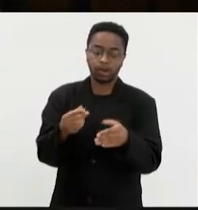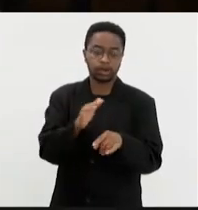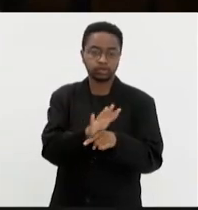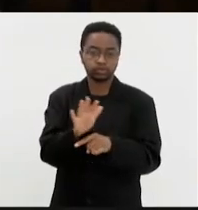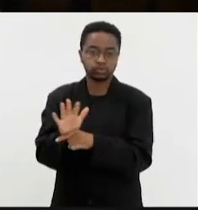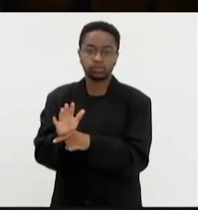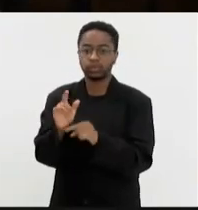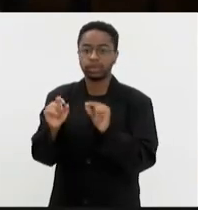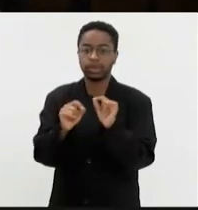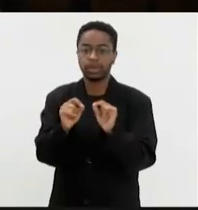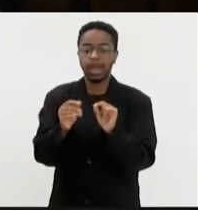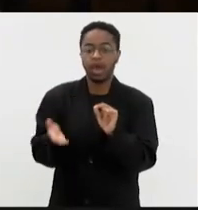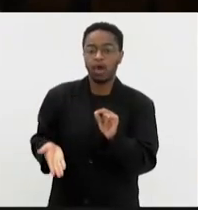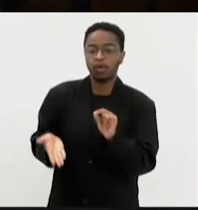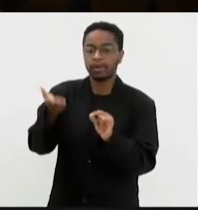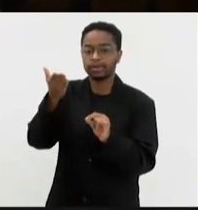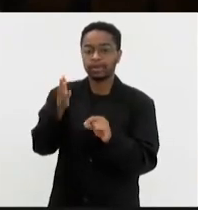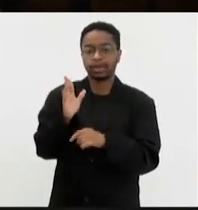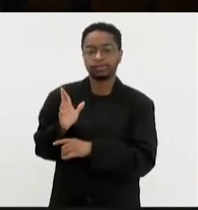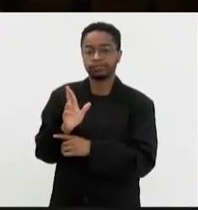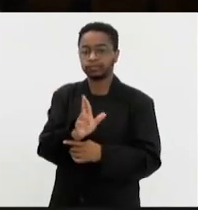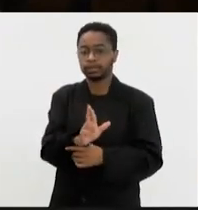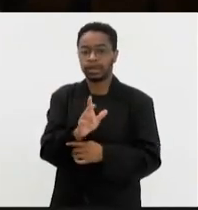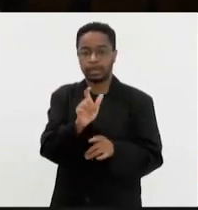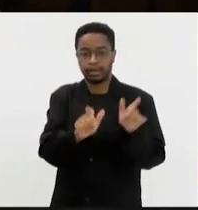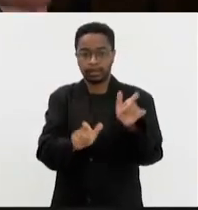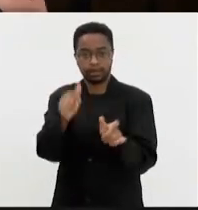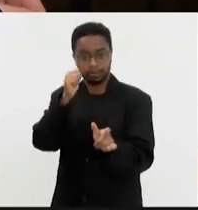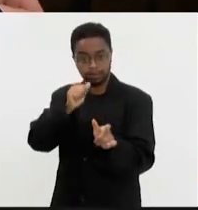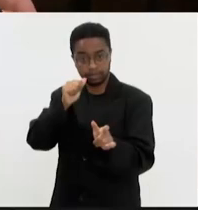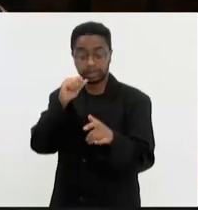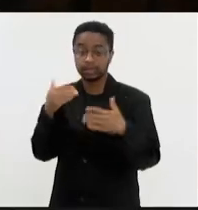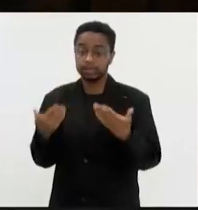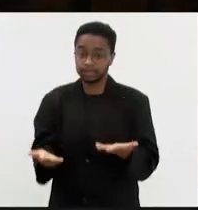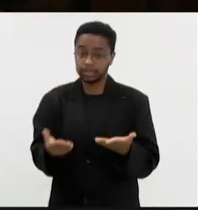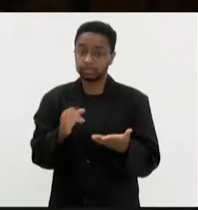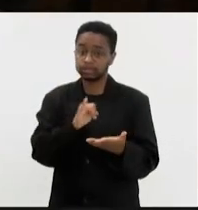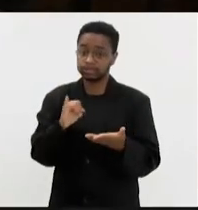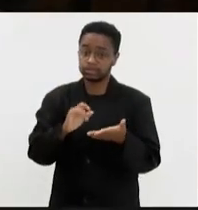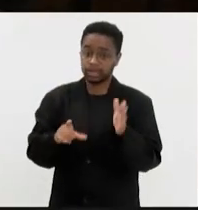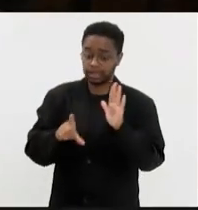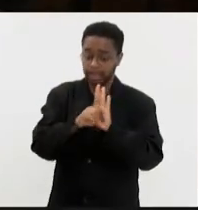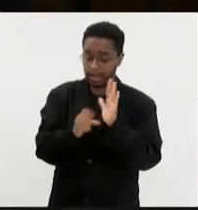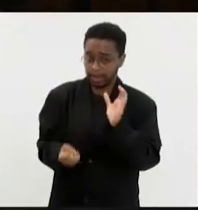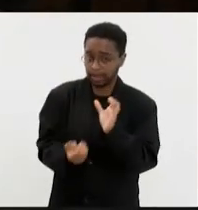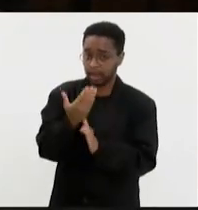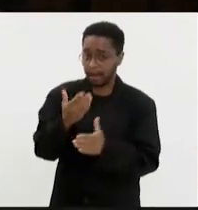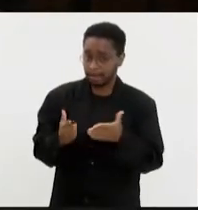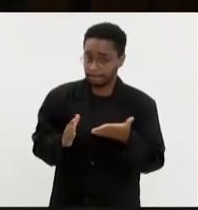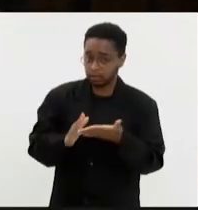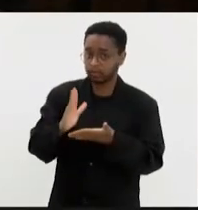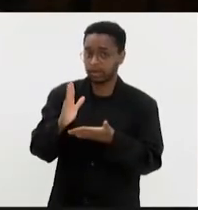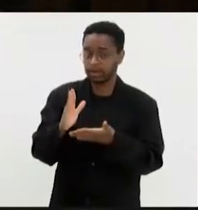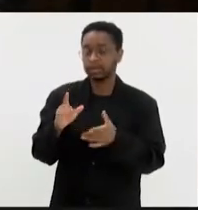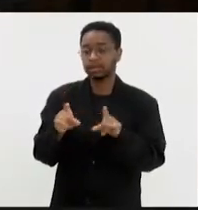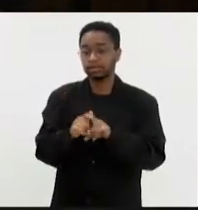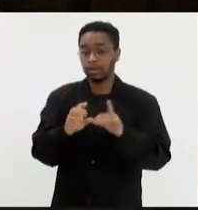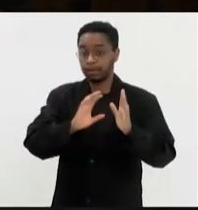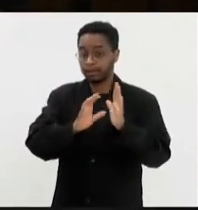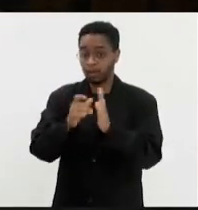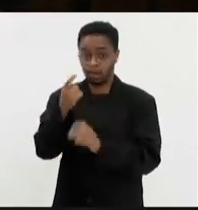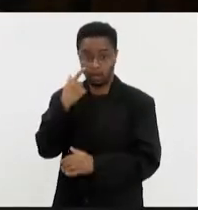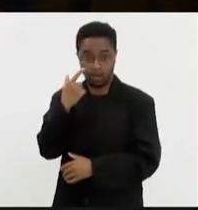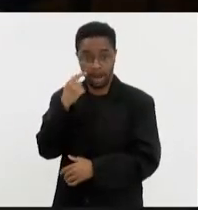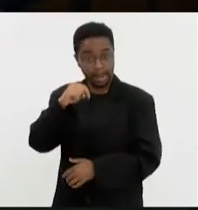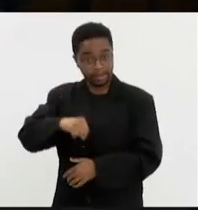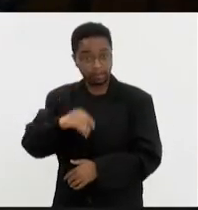aumento da representação feminina foi O legislador essa legislação foi aprovada e a partir daí os partidos e olhe o